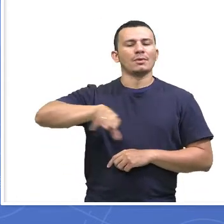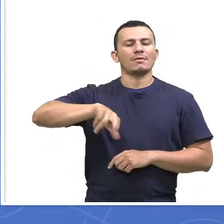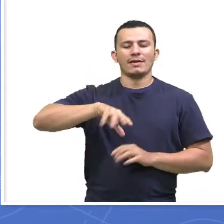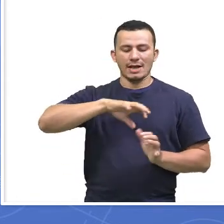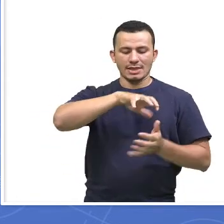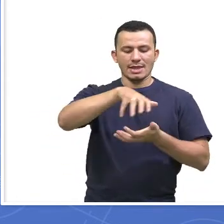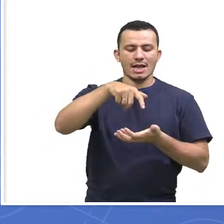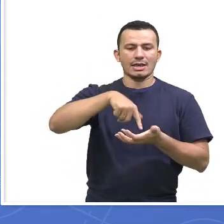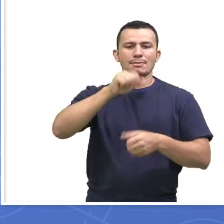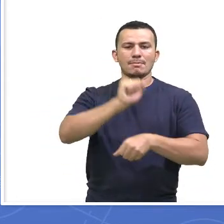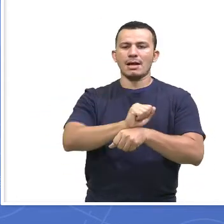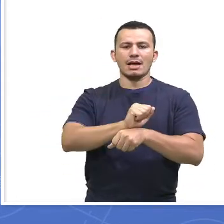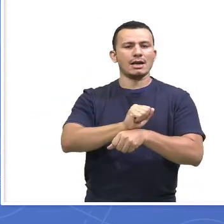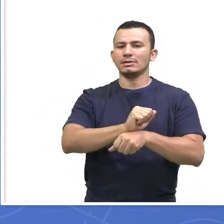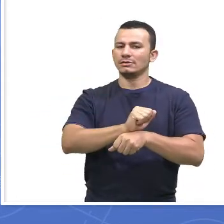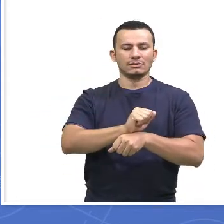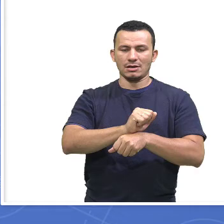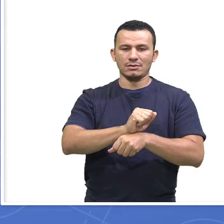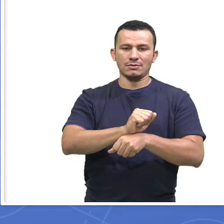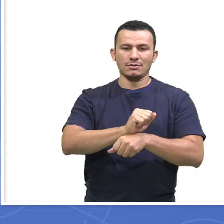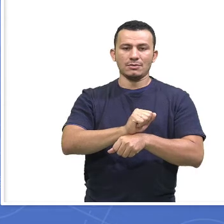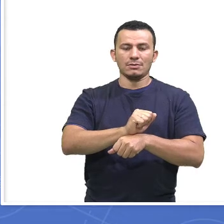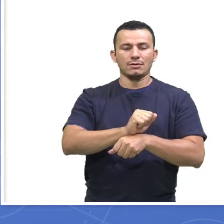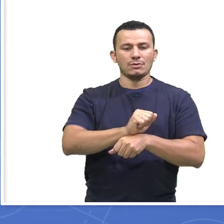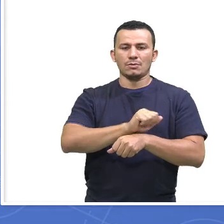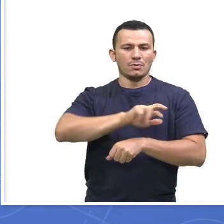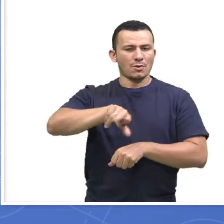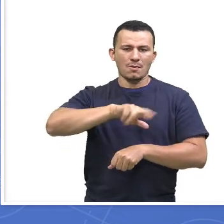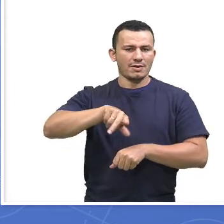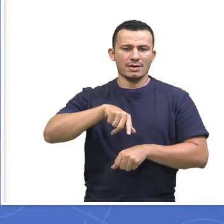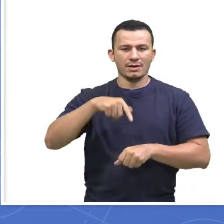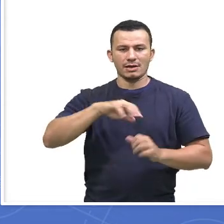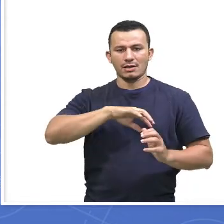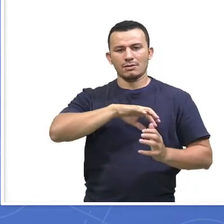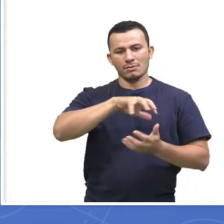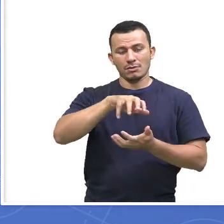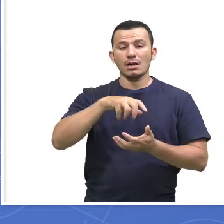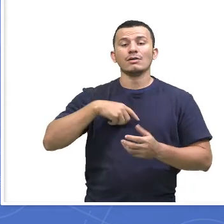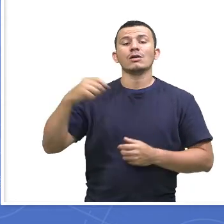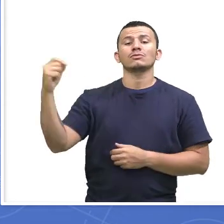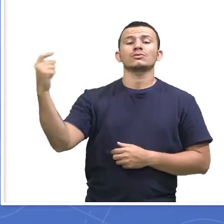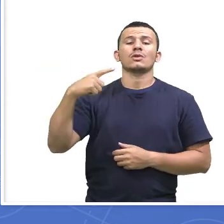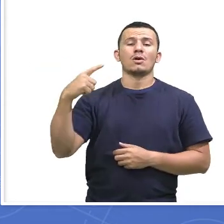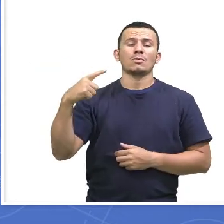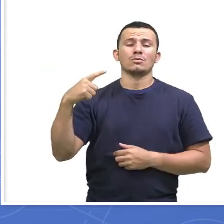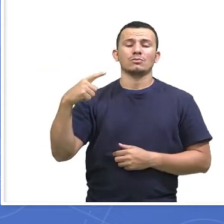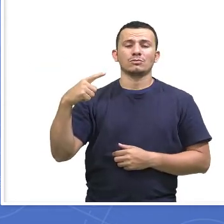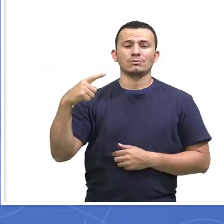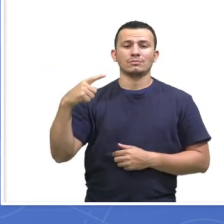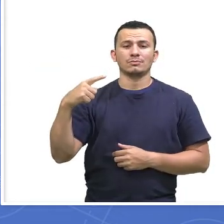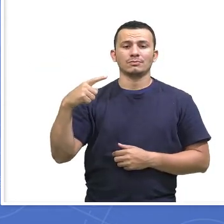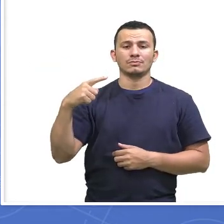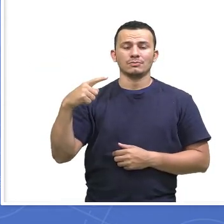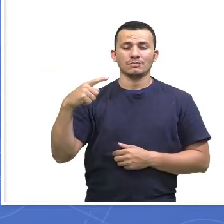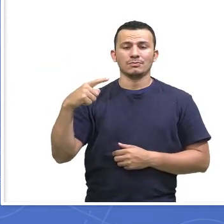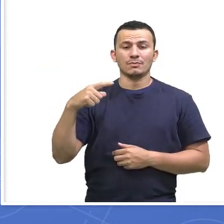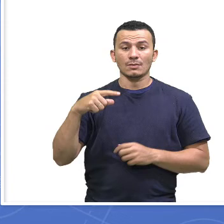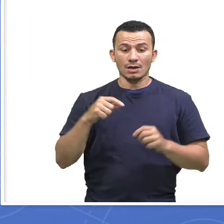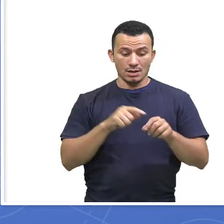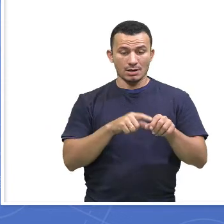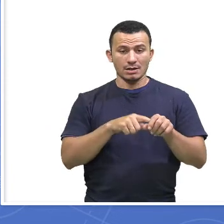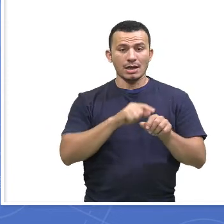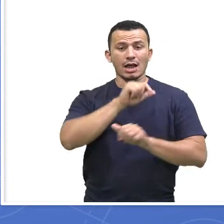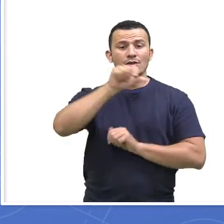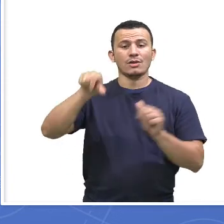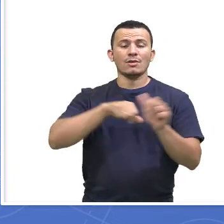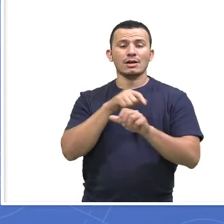estava parada, né, girando, né? Não era ela, mas era o Sol. A Terra, ao contrário, a Terra também estava